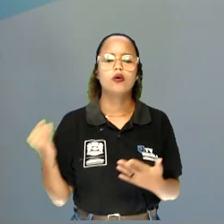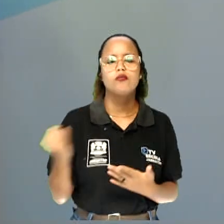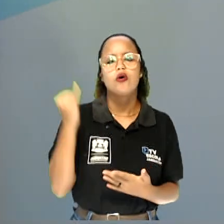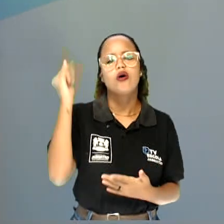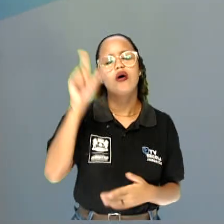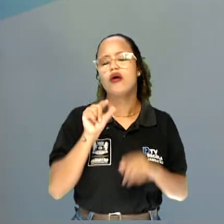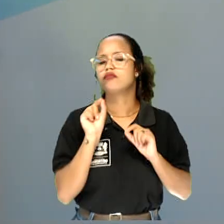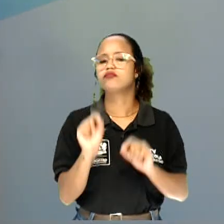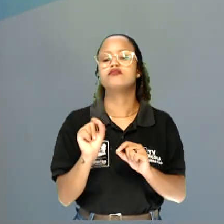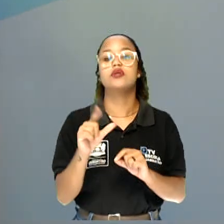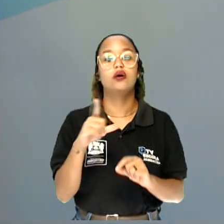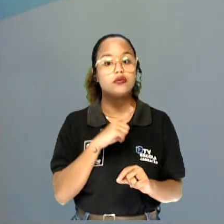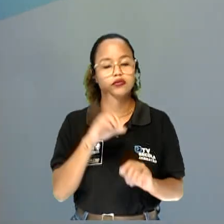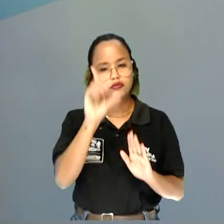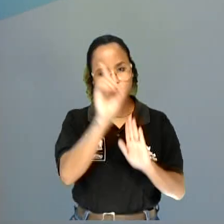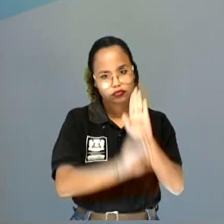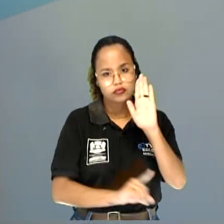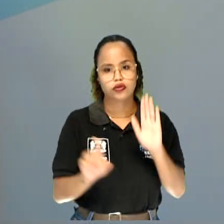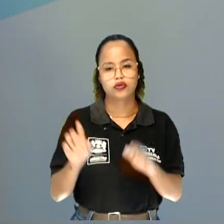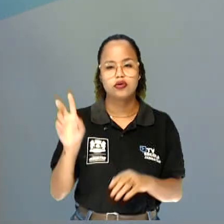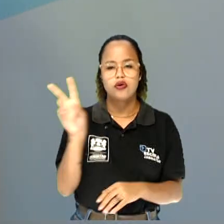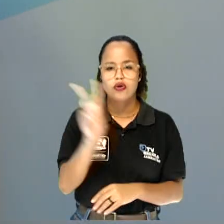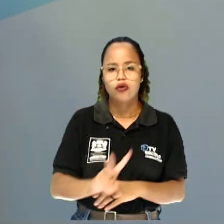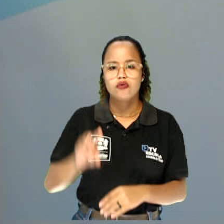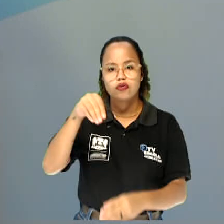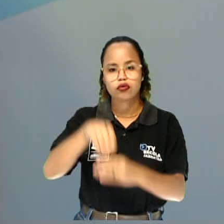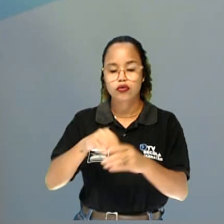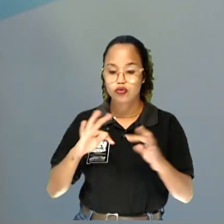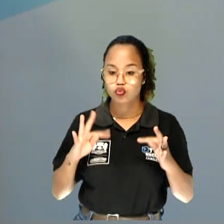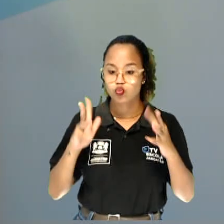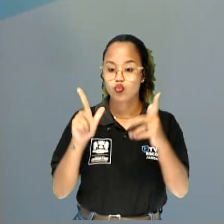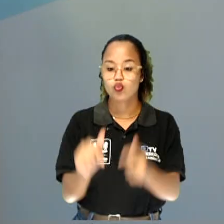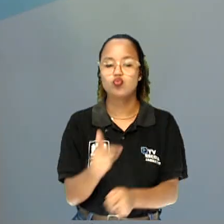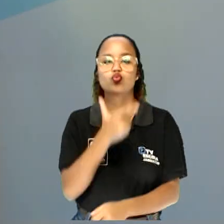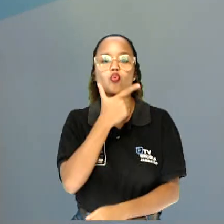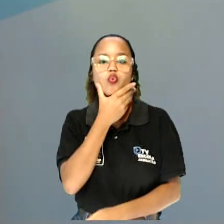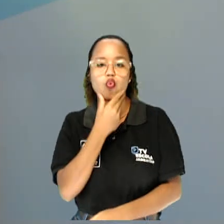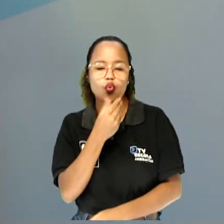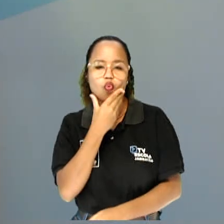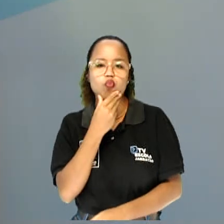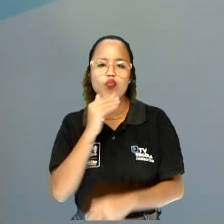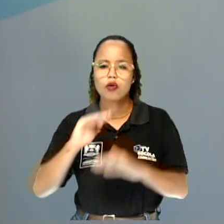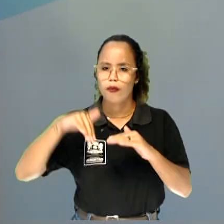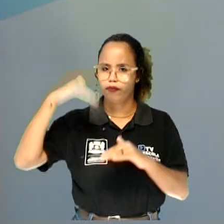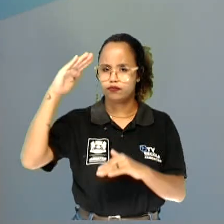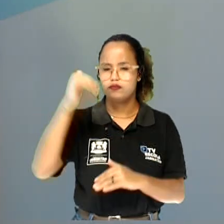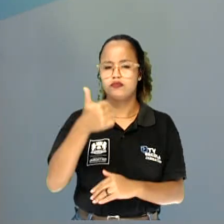seguinte: tinham direito a voto todos os homens maiores de 21 anos,